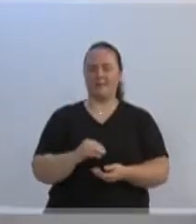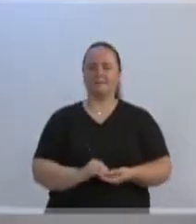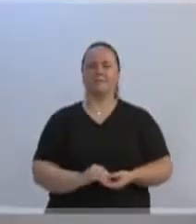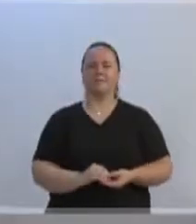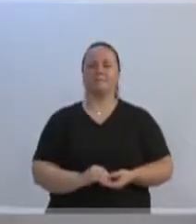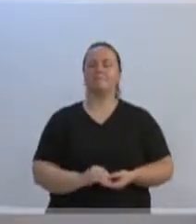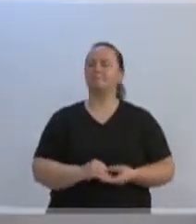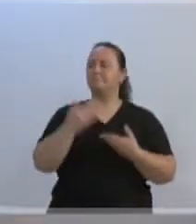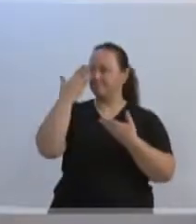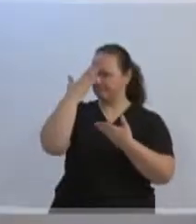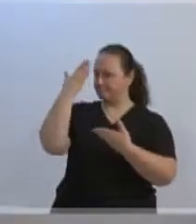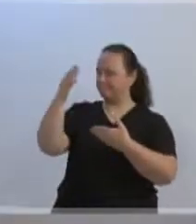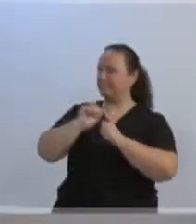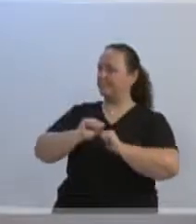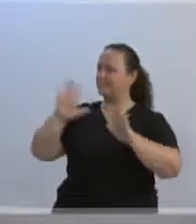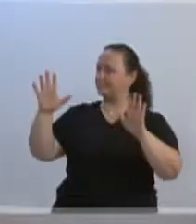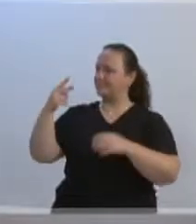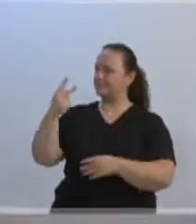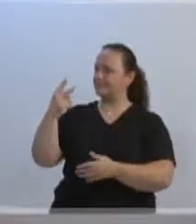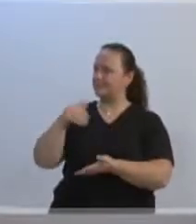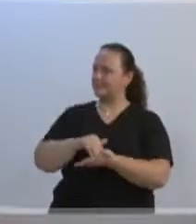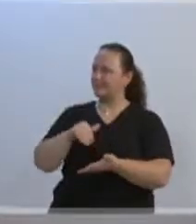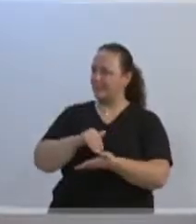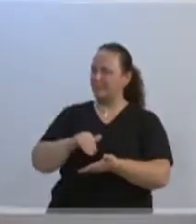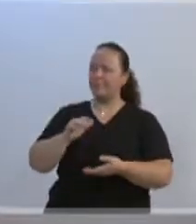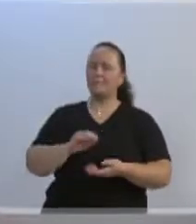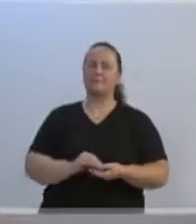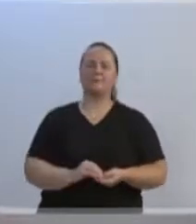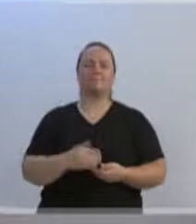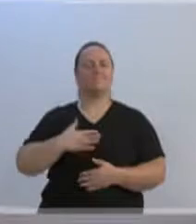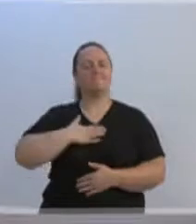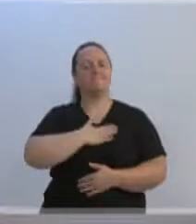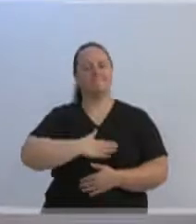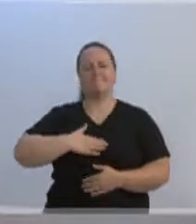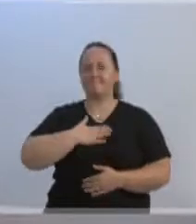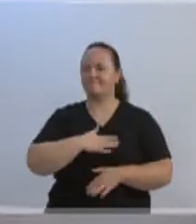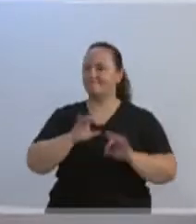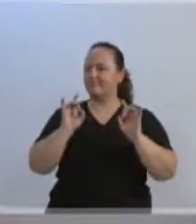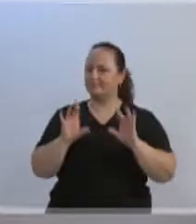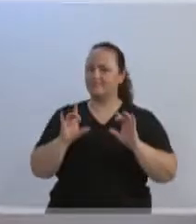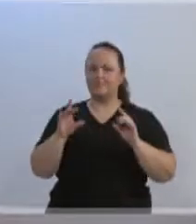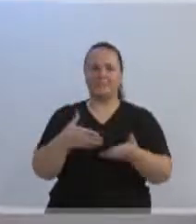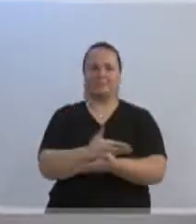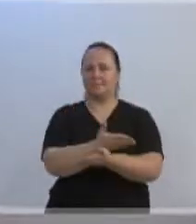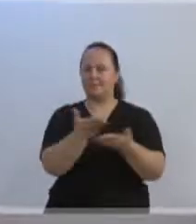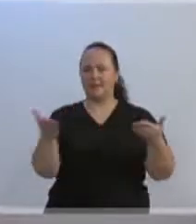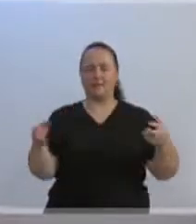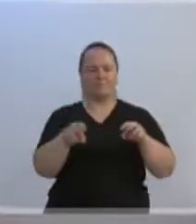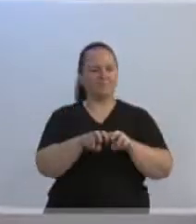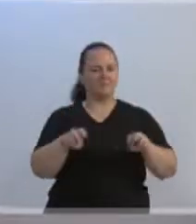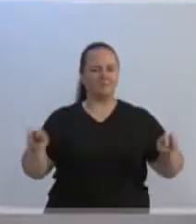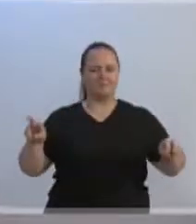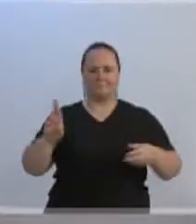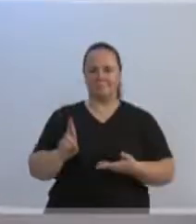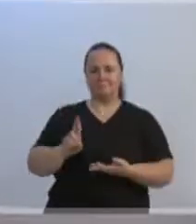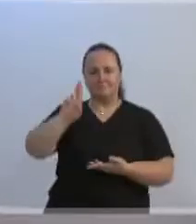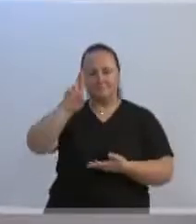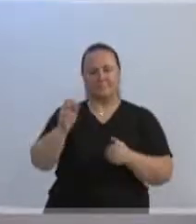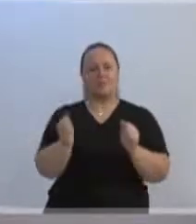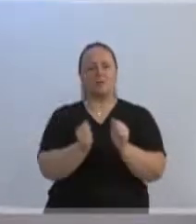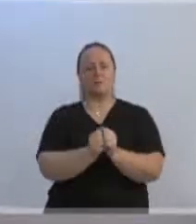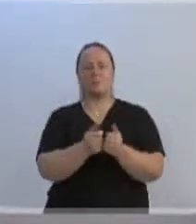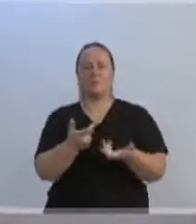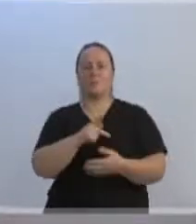esclarecimento segundo o secretário e saúde de uma forma especial a mesa diretora através do presidente e também